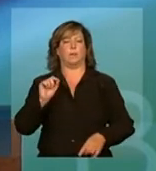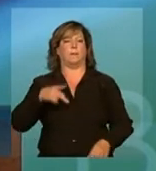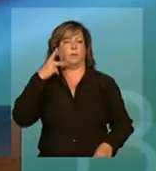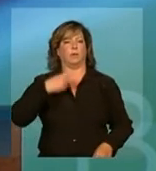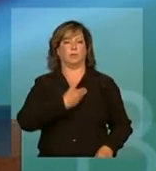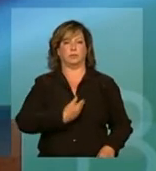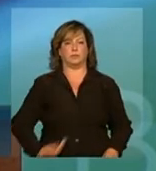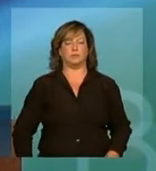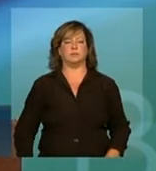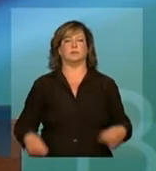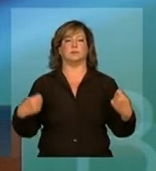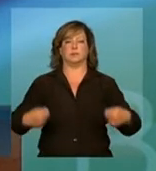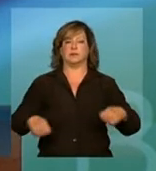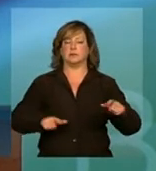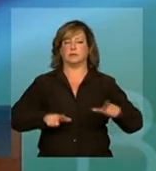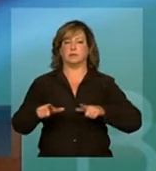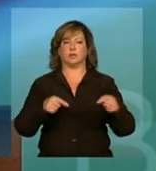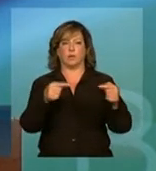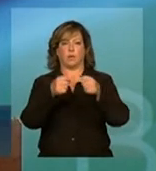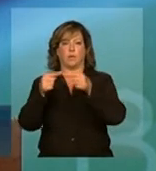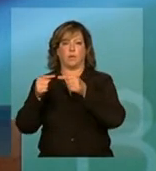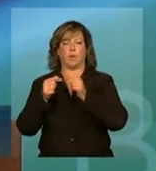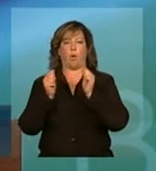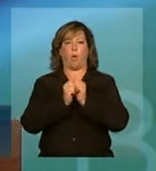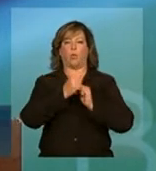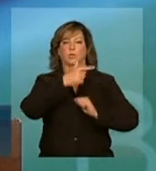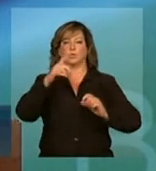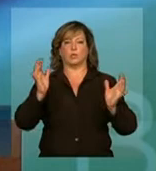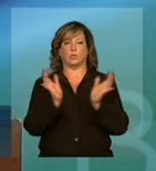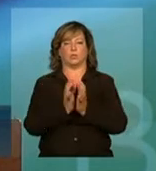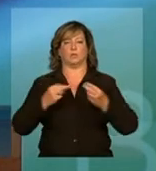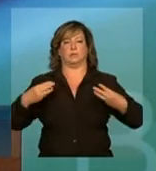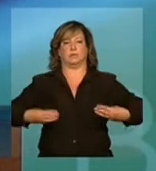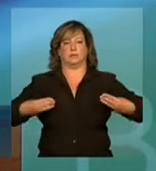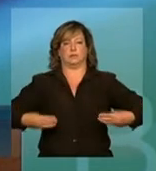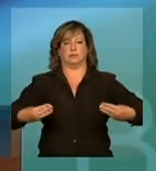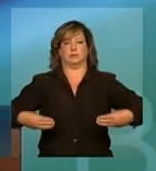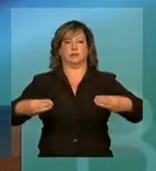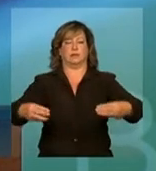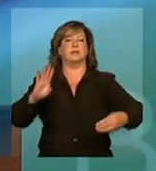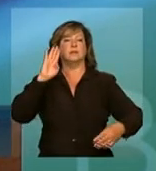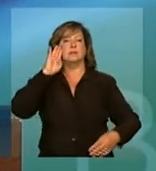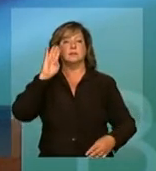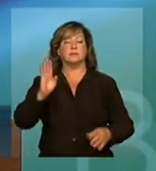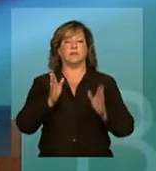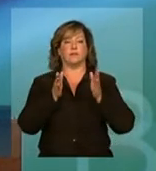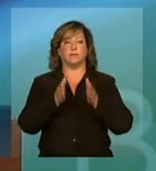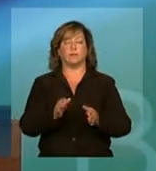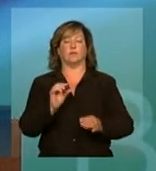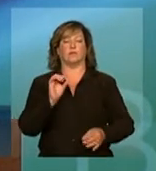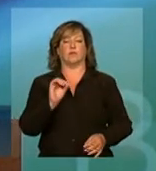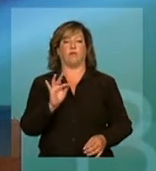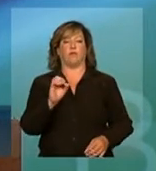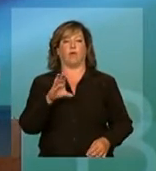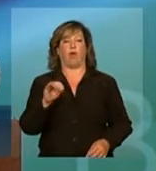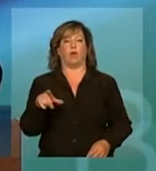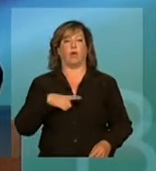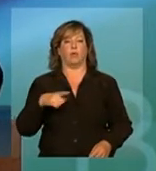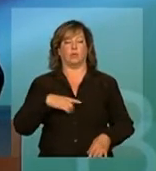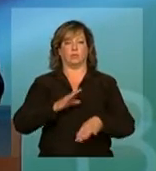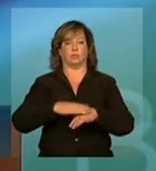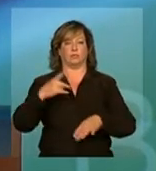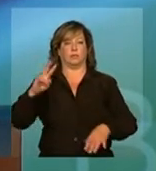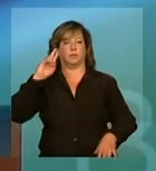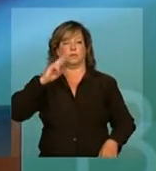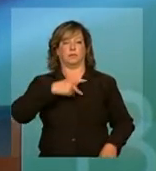públicas, deve atuar de forma harmônica com os demais órgãos ministeriais, sem perder de vista os objetivos e determinações presidenciais e